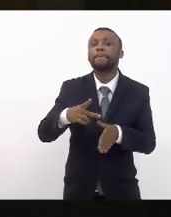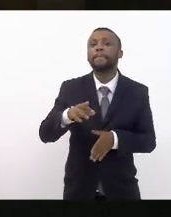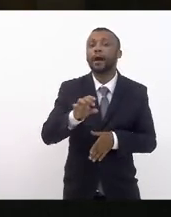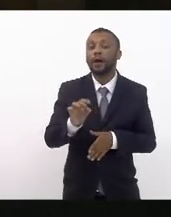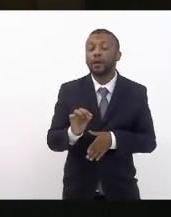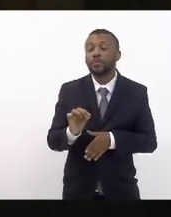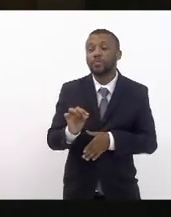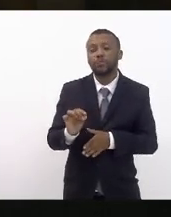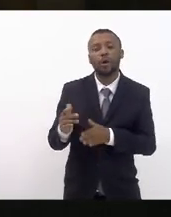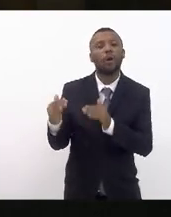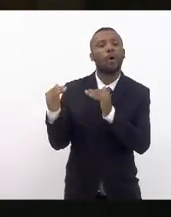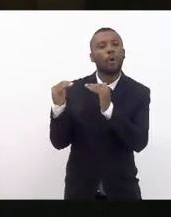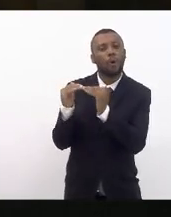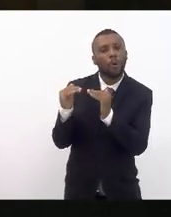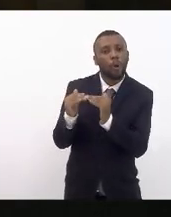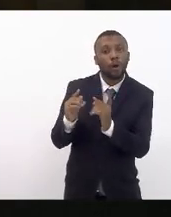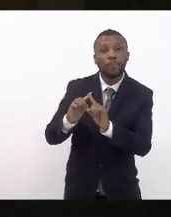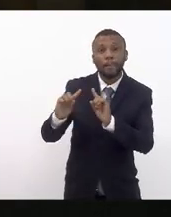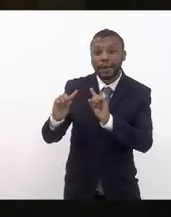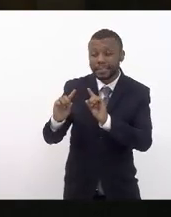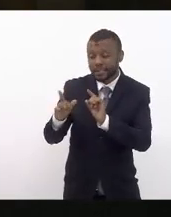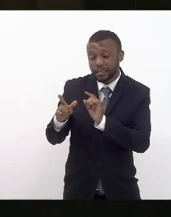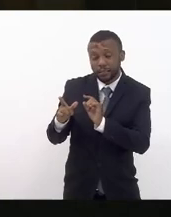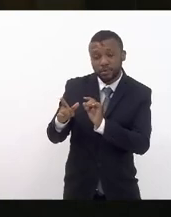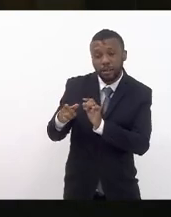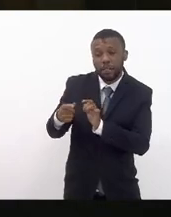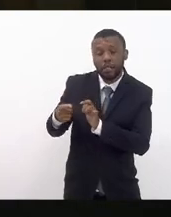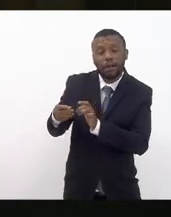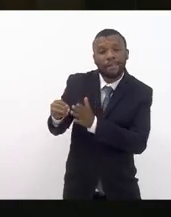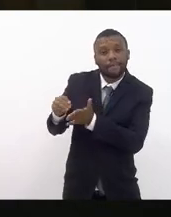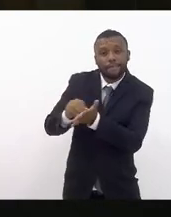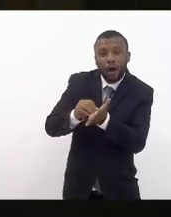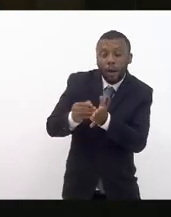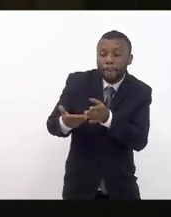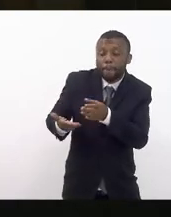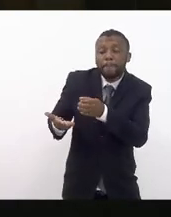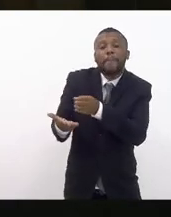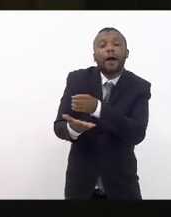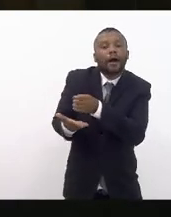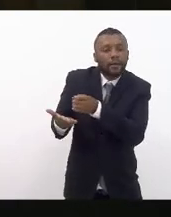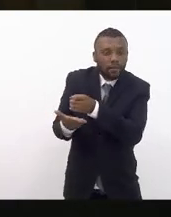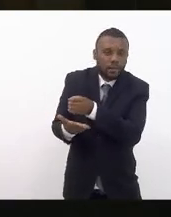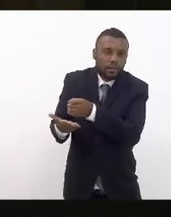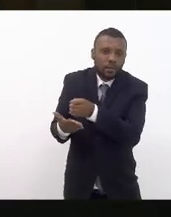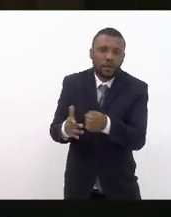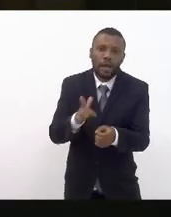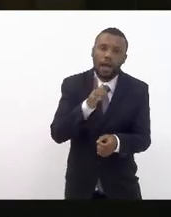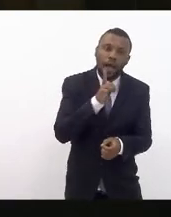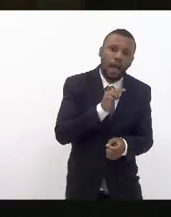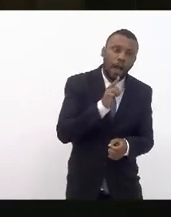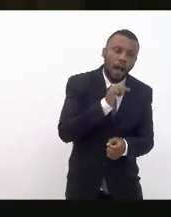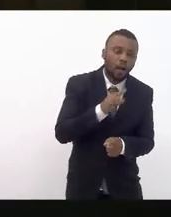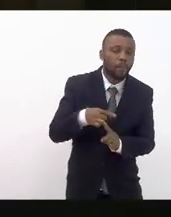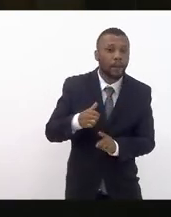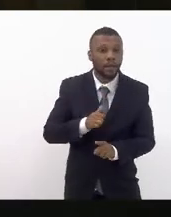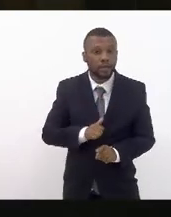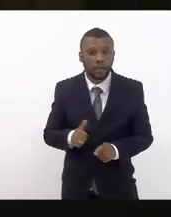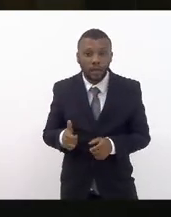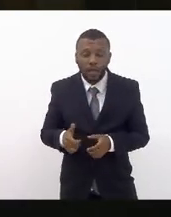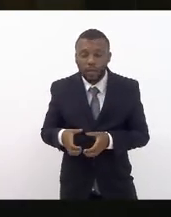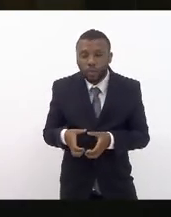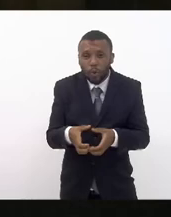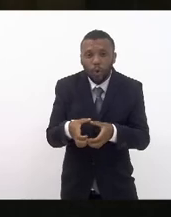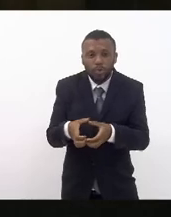concordo, mas são necessidades básicas, água e esgoto. De acordo com o Trata